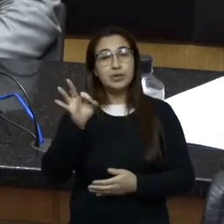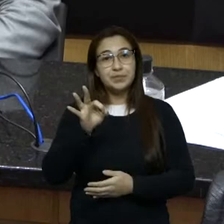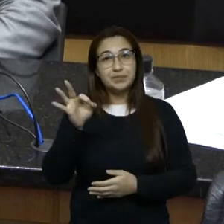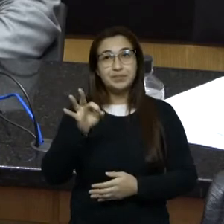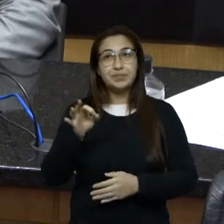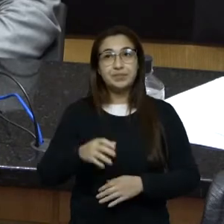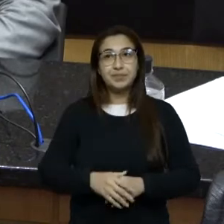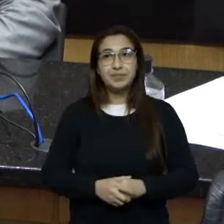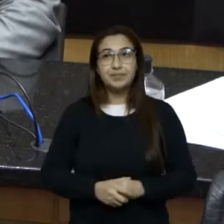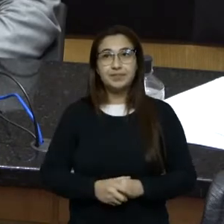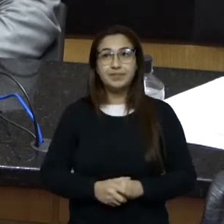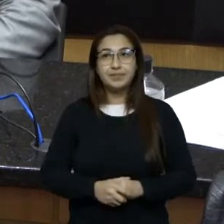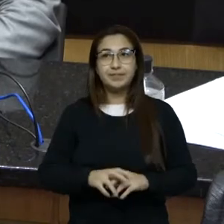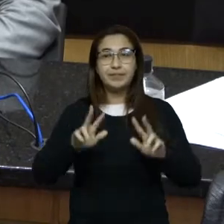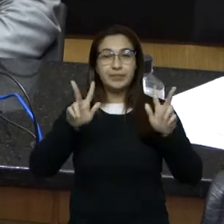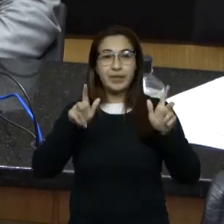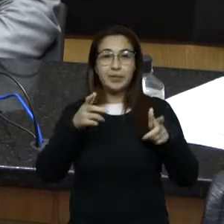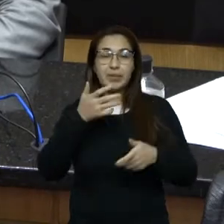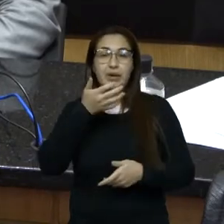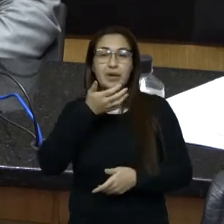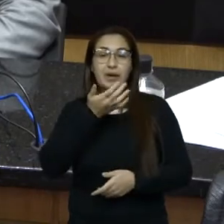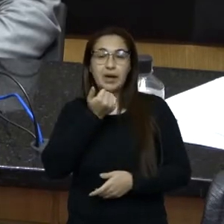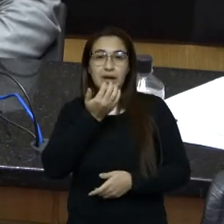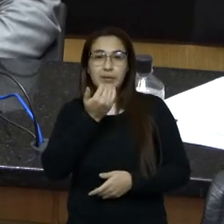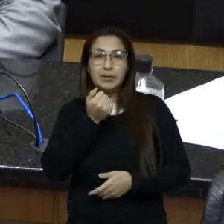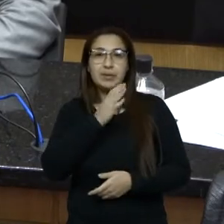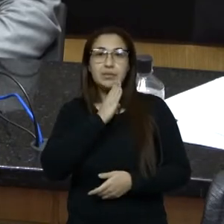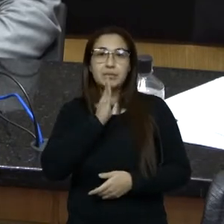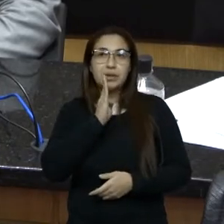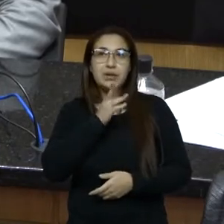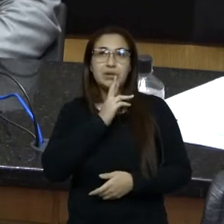é a questão da alimentação dos bares restaurantes